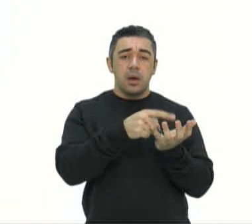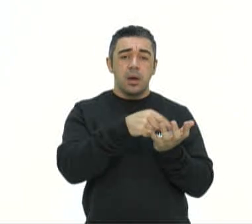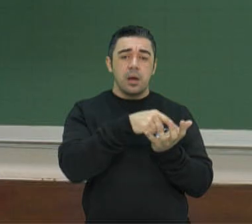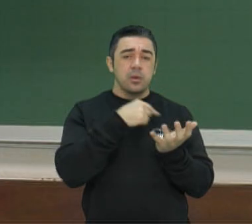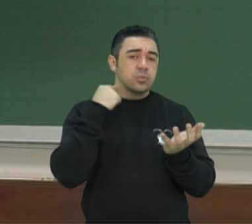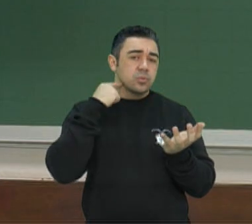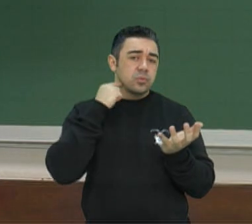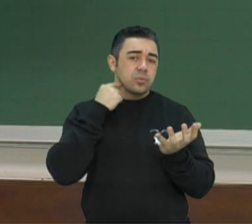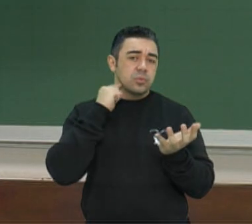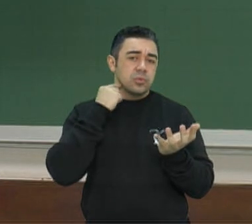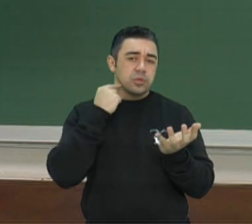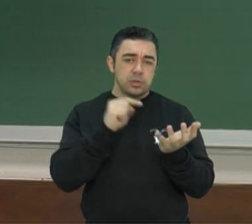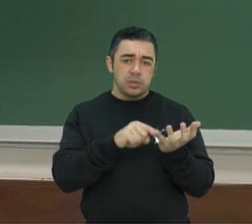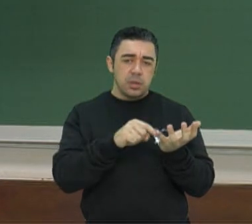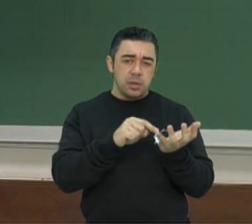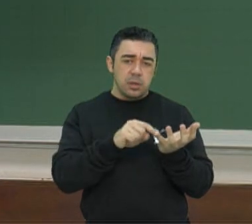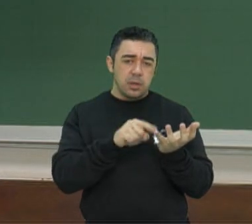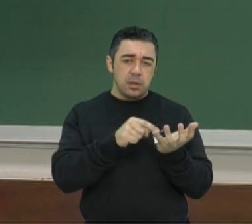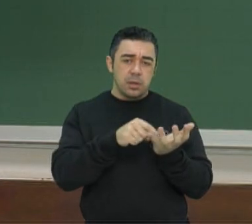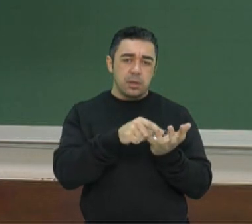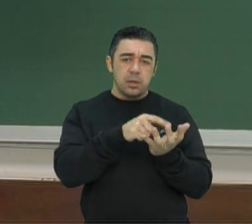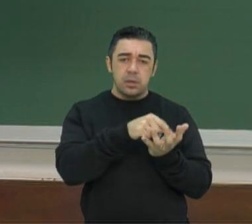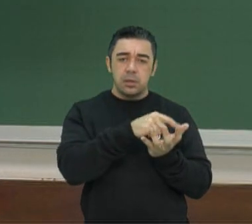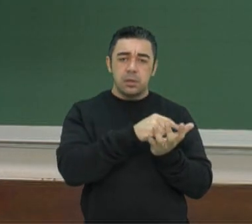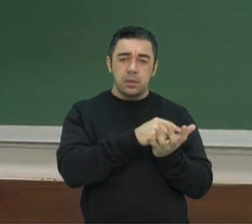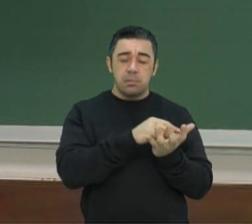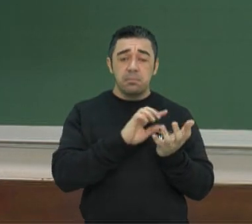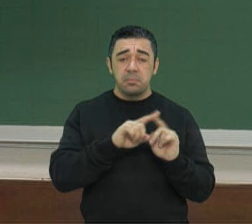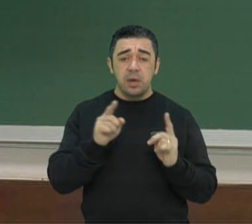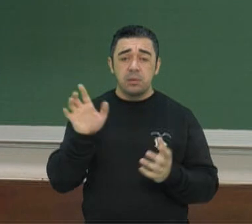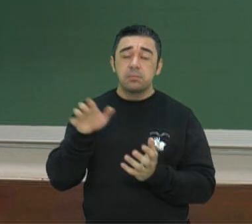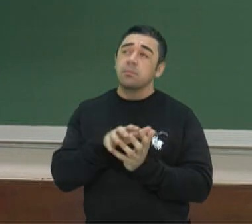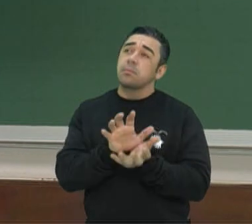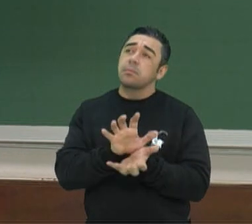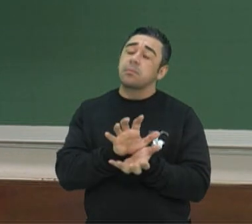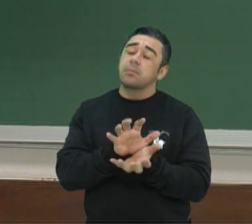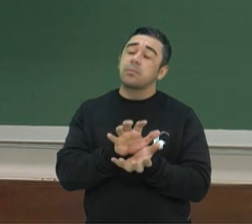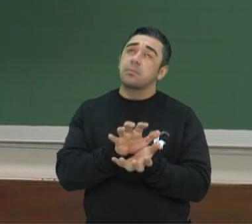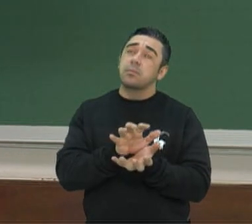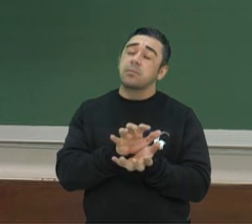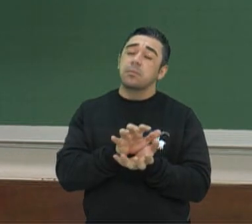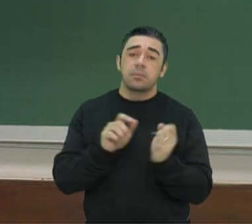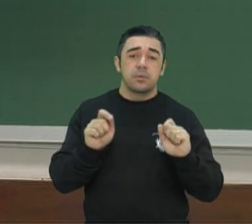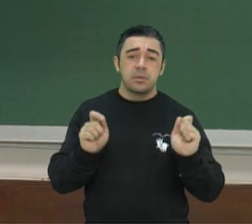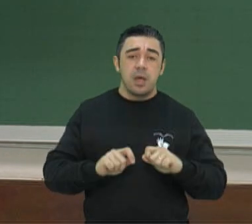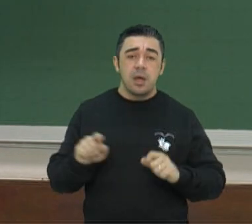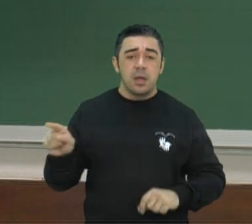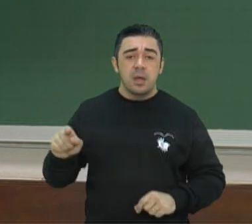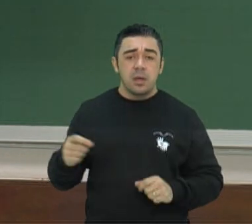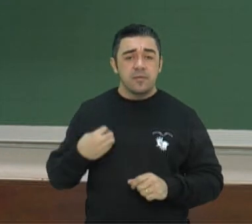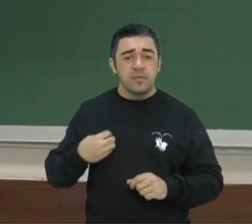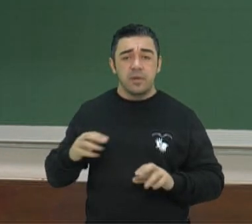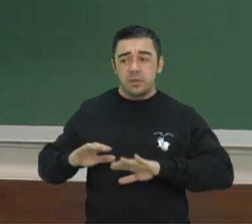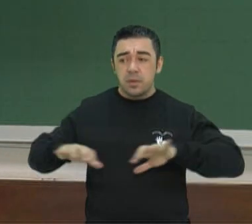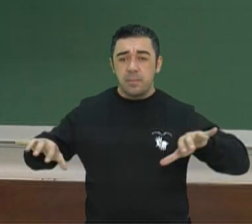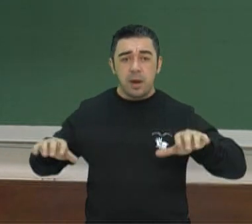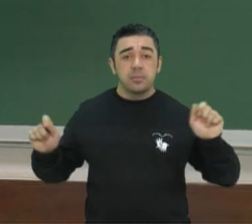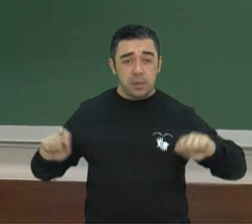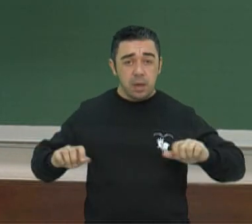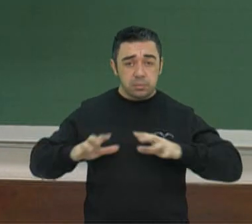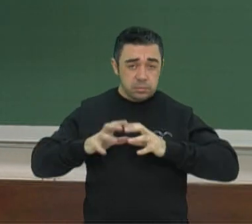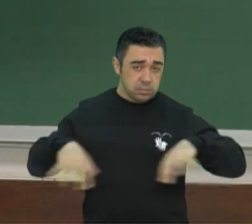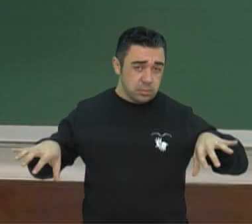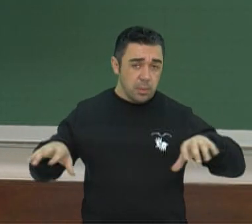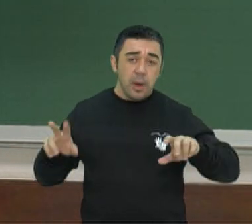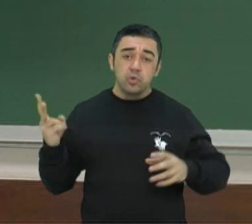coisas que senão ia apodrecer no dente dele. Mas veja, o jacaré ele pode viver sem o pássaro. O pássaro pode viver sem o jacaré. Eles vivem